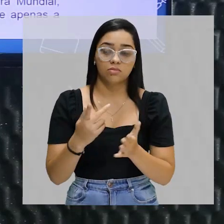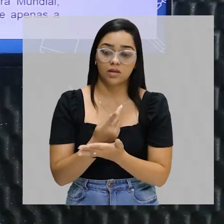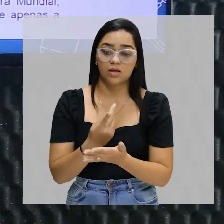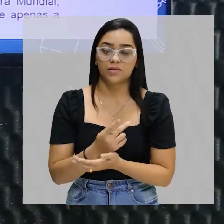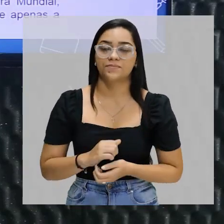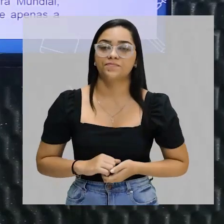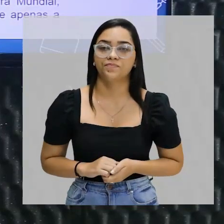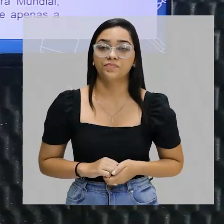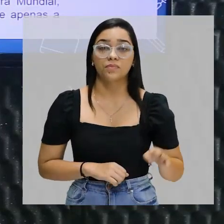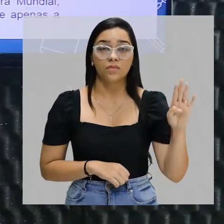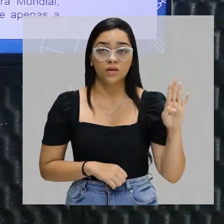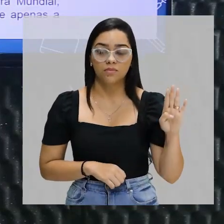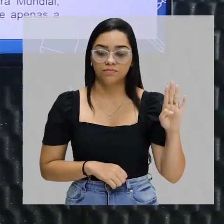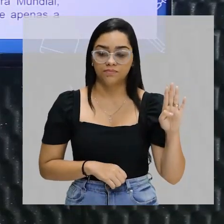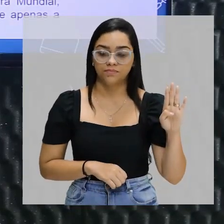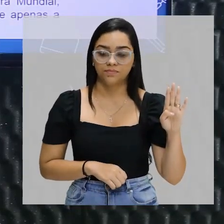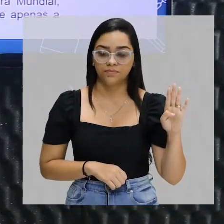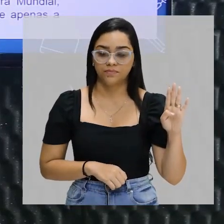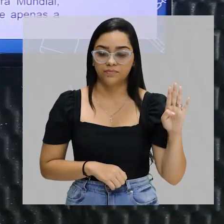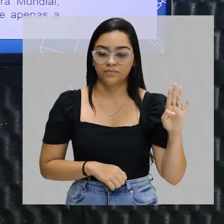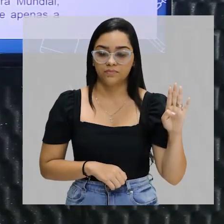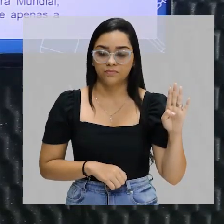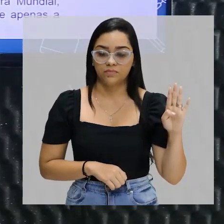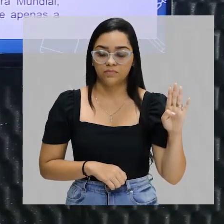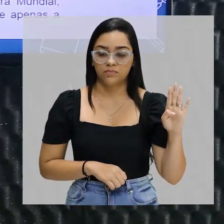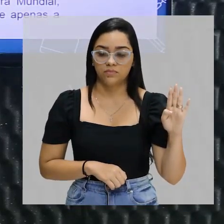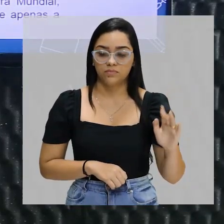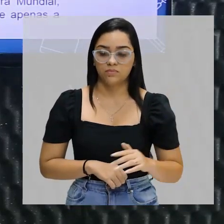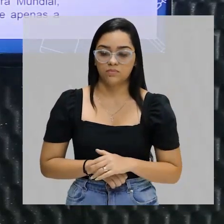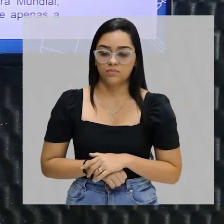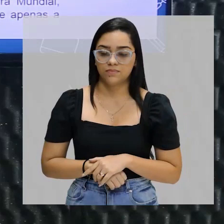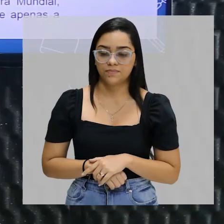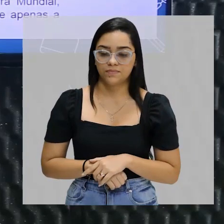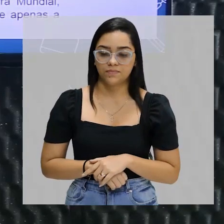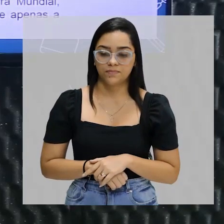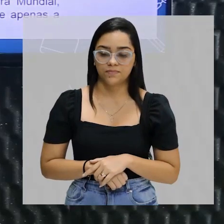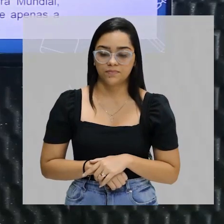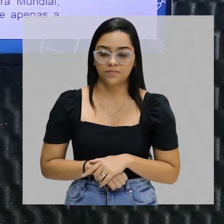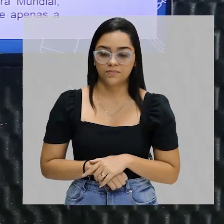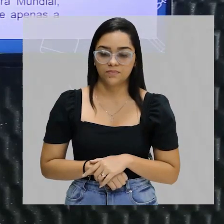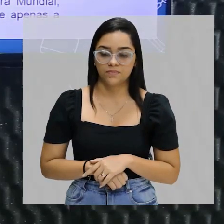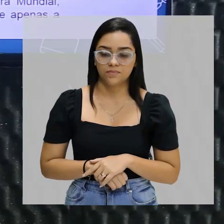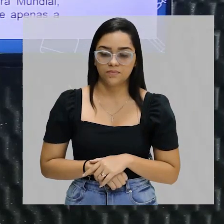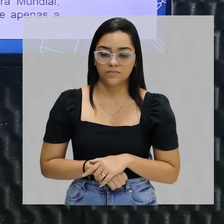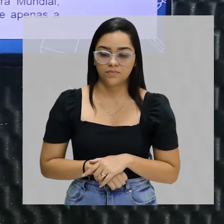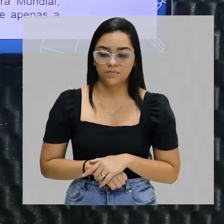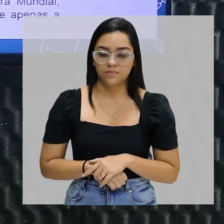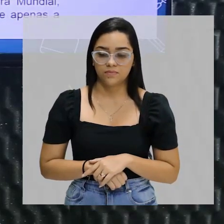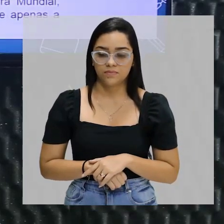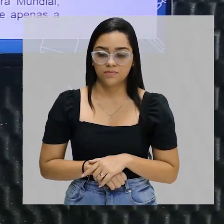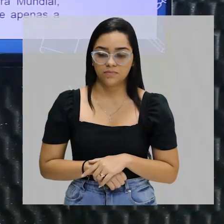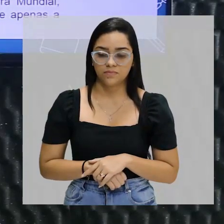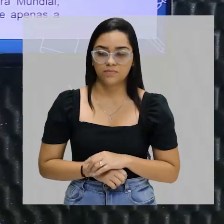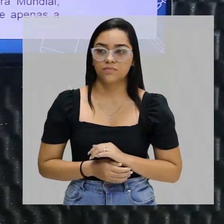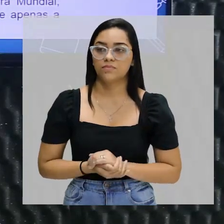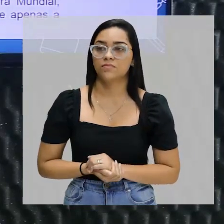errado letra B os títulos mundiais ganhos pela Alemanha no período da Guerra Fria foram atribuídos apenas a parte